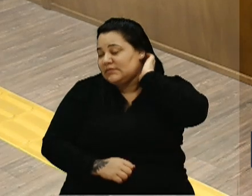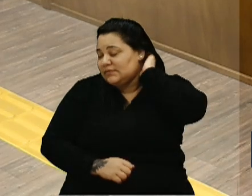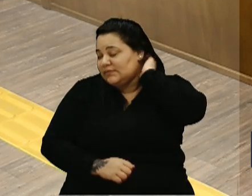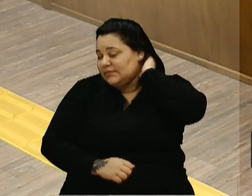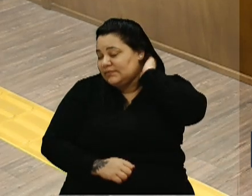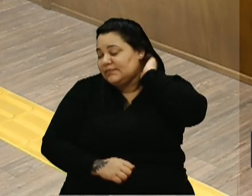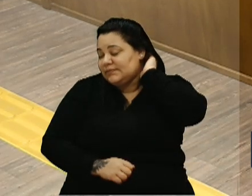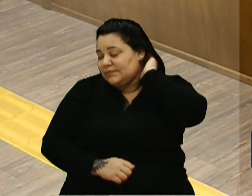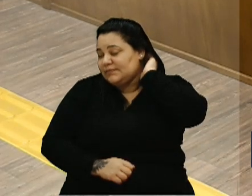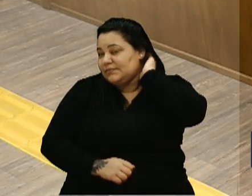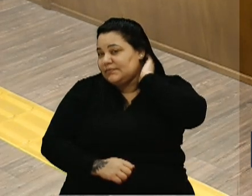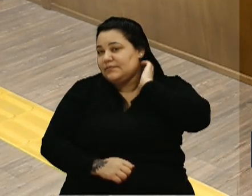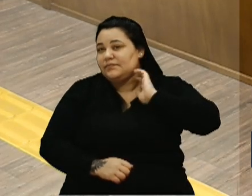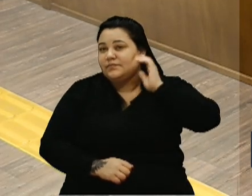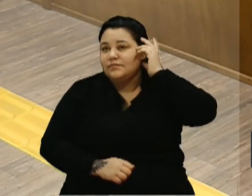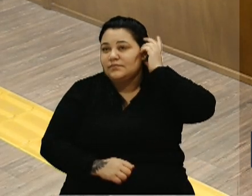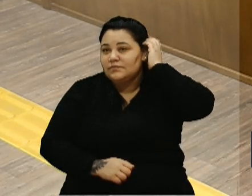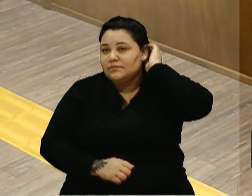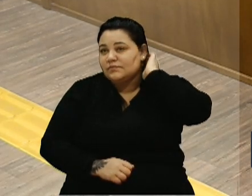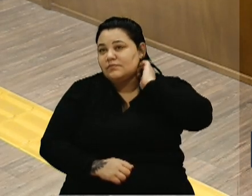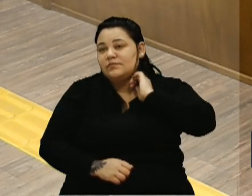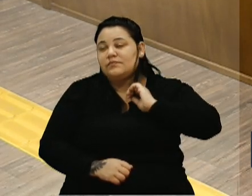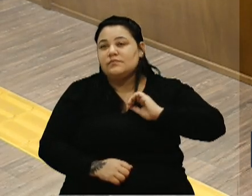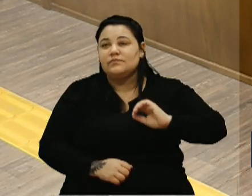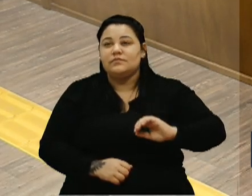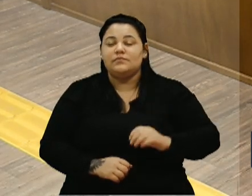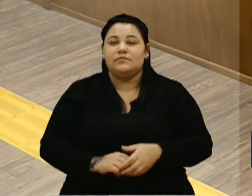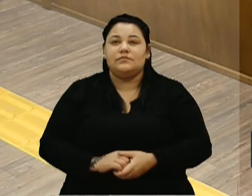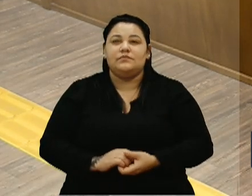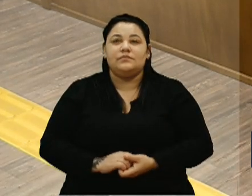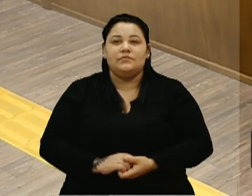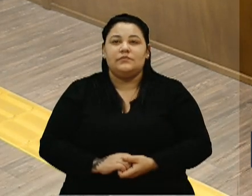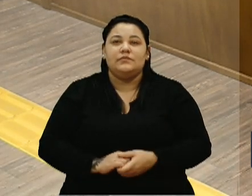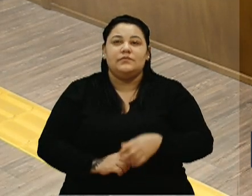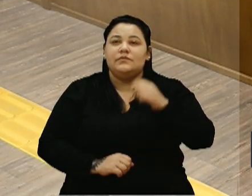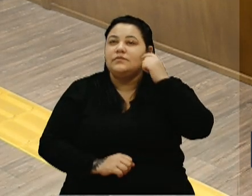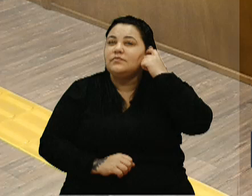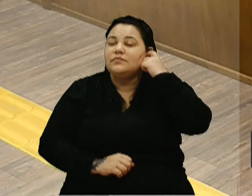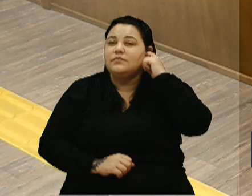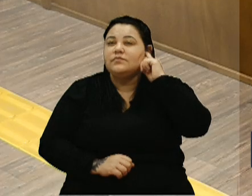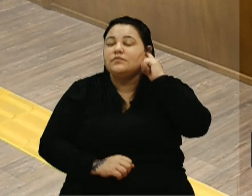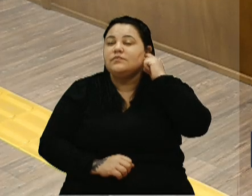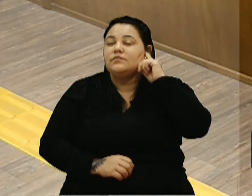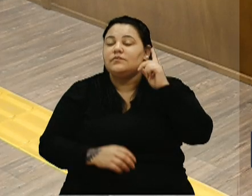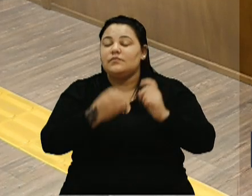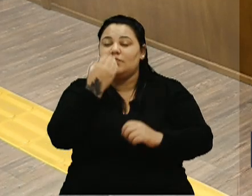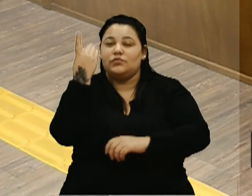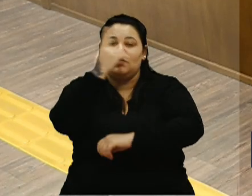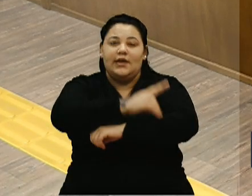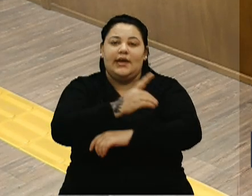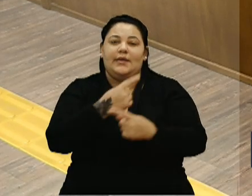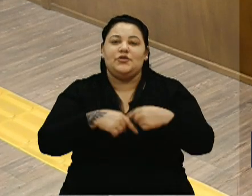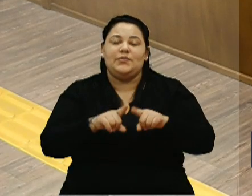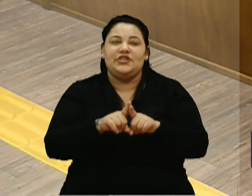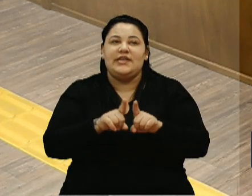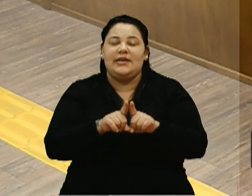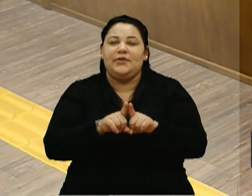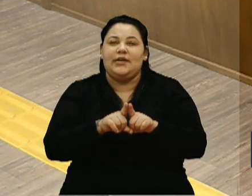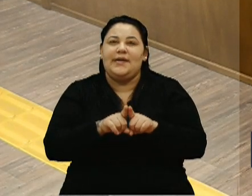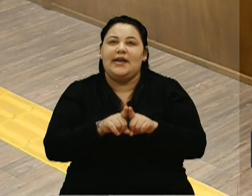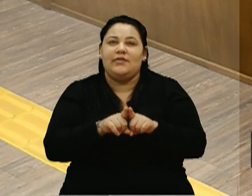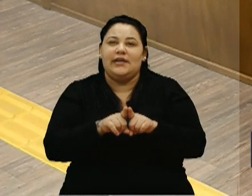Bom dia, eu sou a Dandara, presidenta do DA de Psico da FSG, e eu gostaria de cumprimentar a